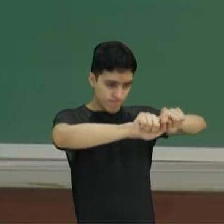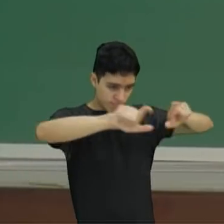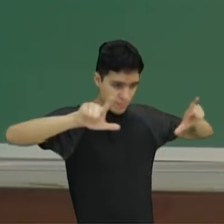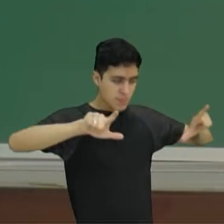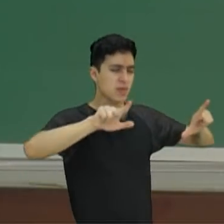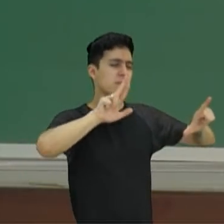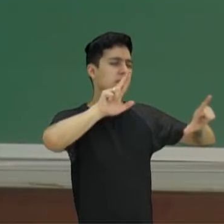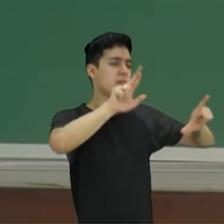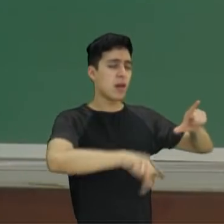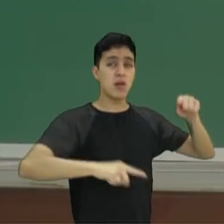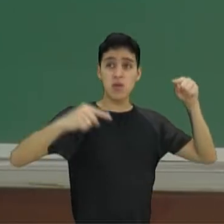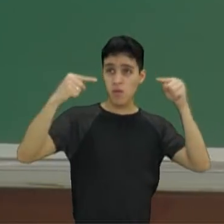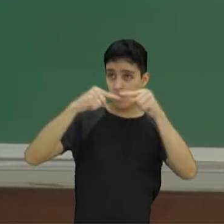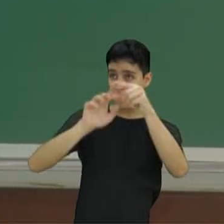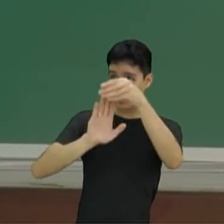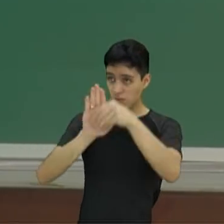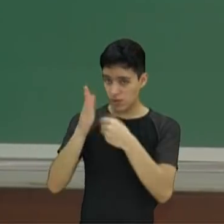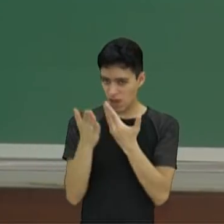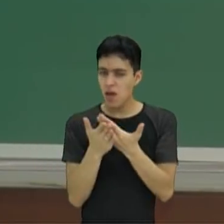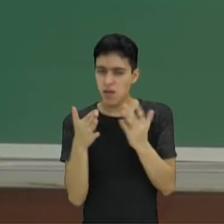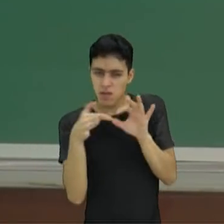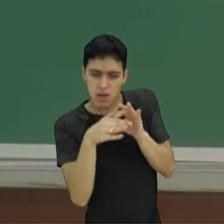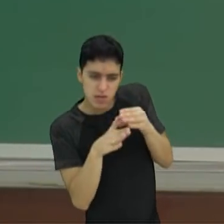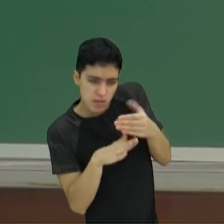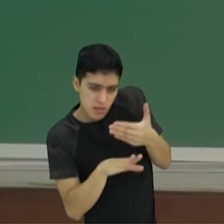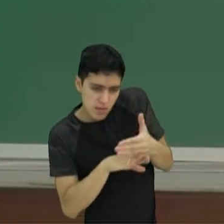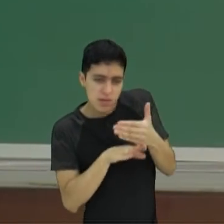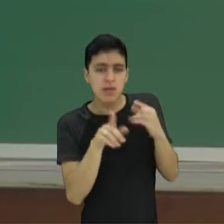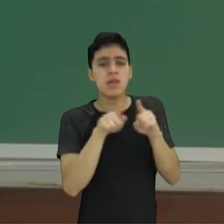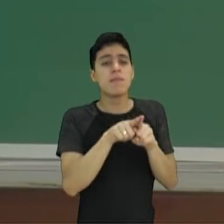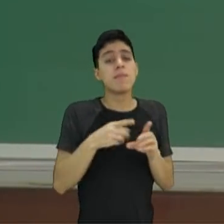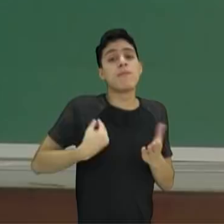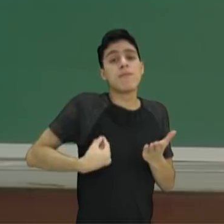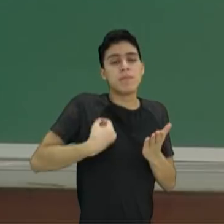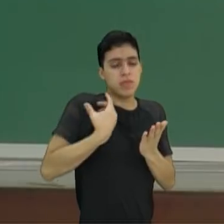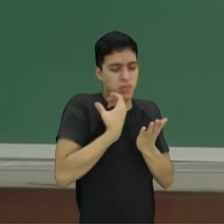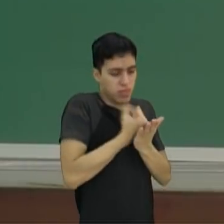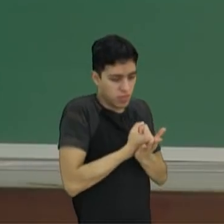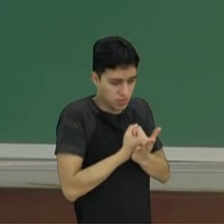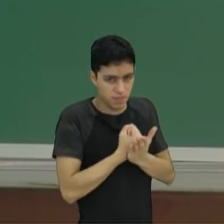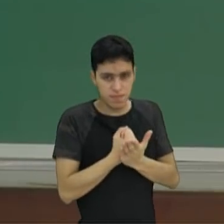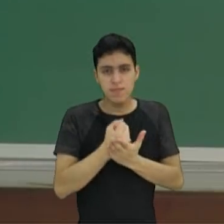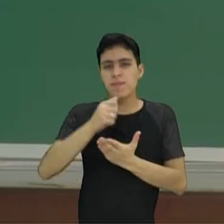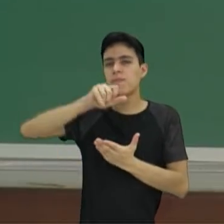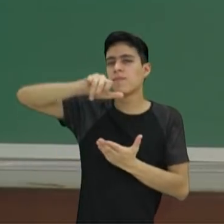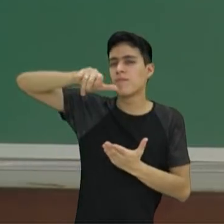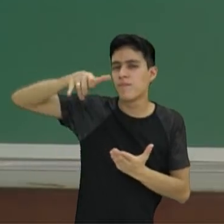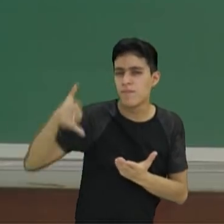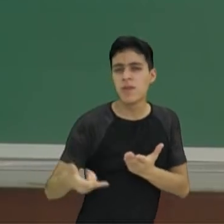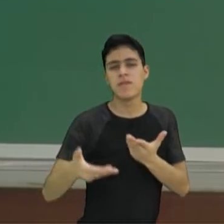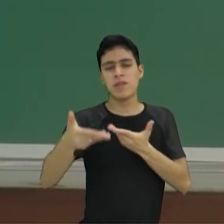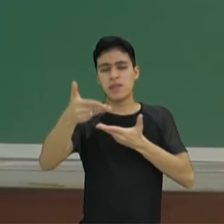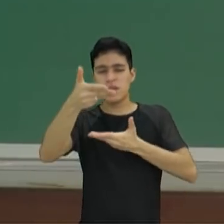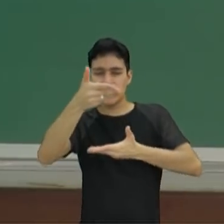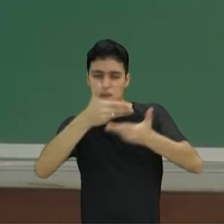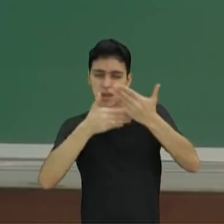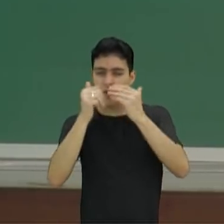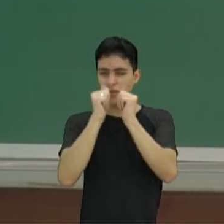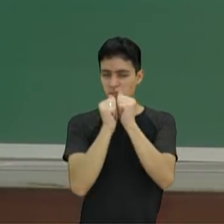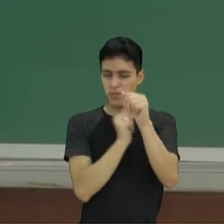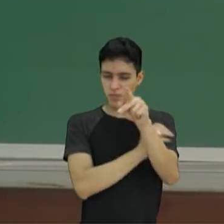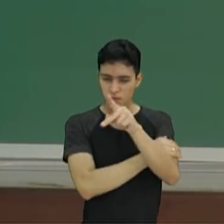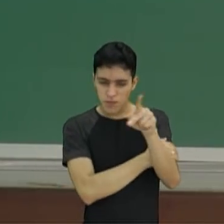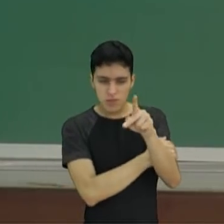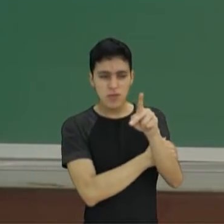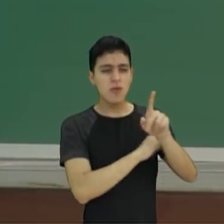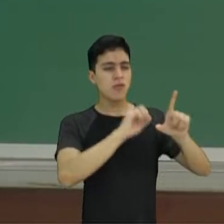e também marca a sua presença automaticamente. Aproveite também e interaja com o seu professor no mural. Deixe um